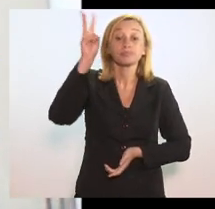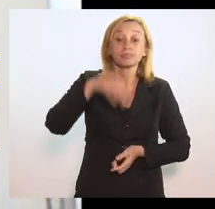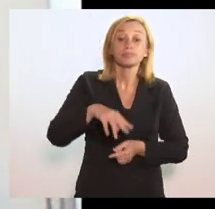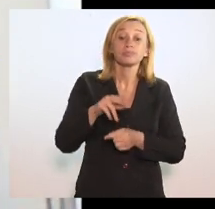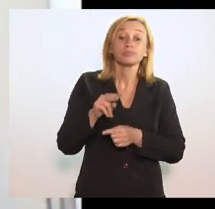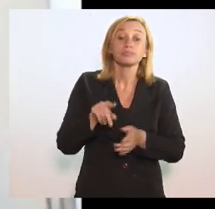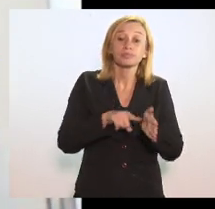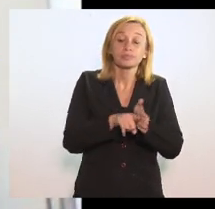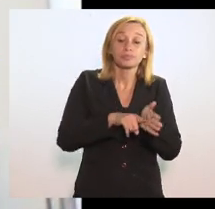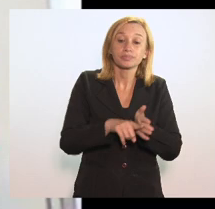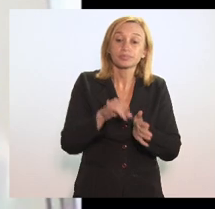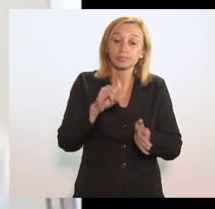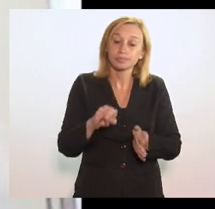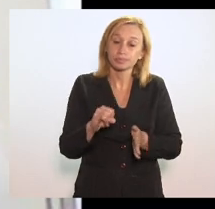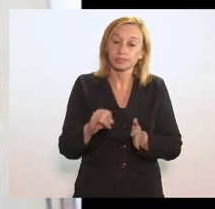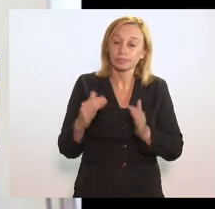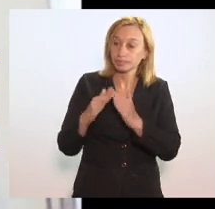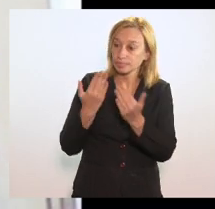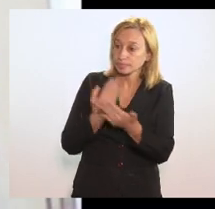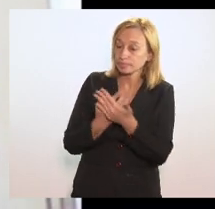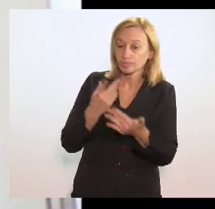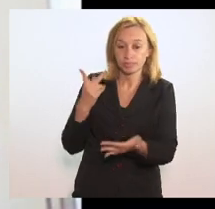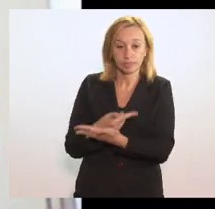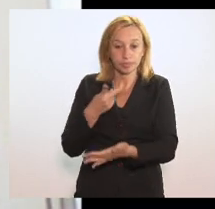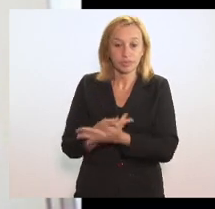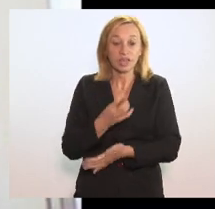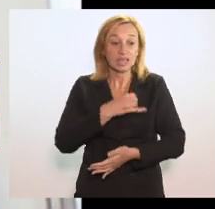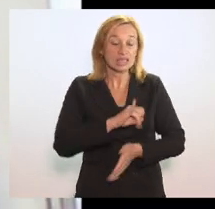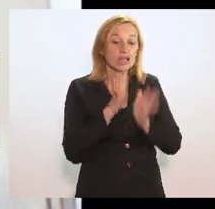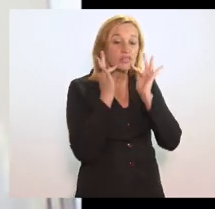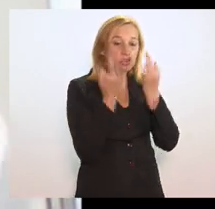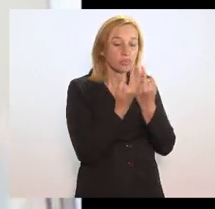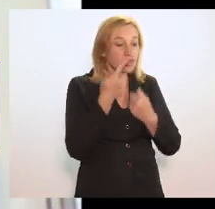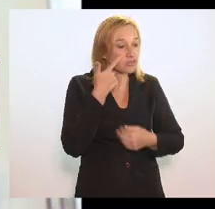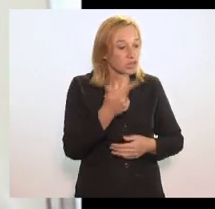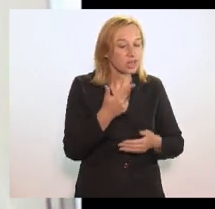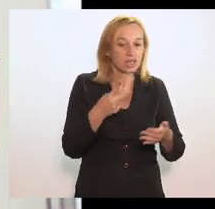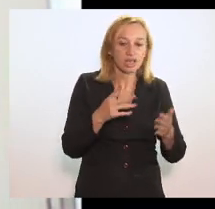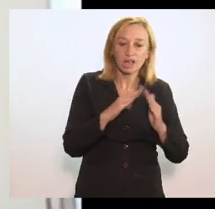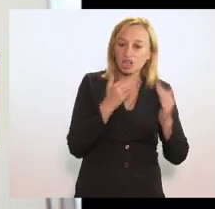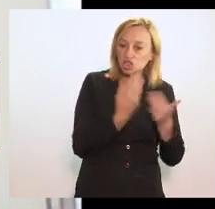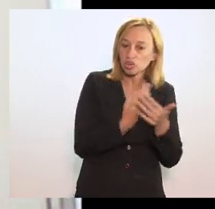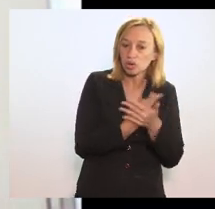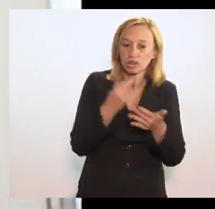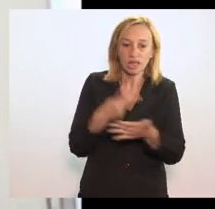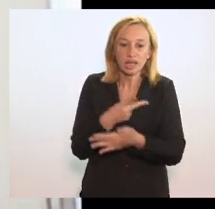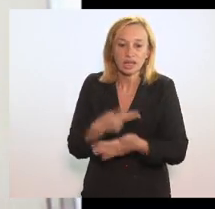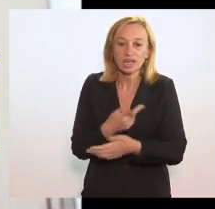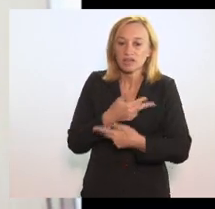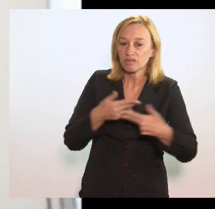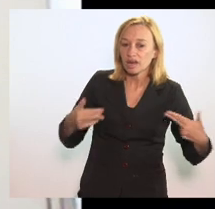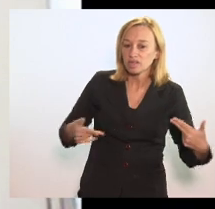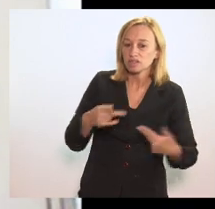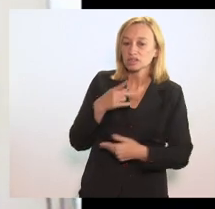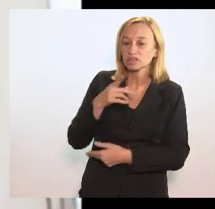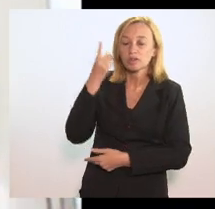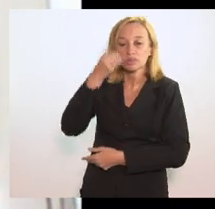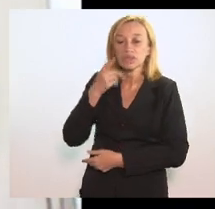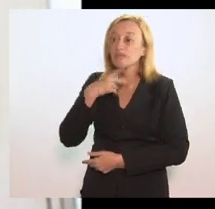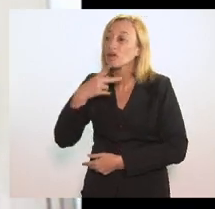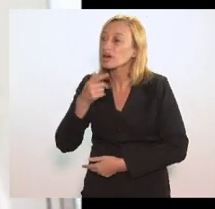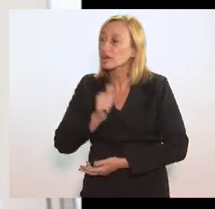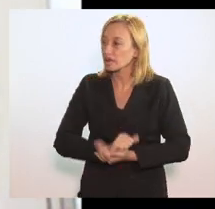ou não está respeitando. Se uma família ver que a escola do seu filho está desrespeitando, muitos deputados aqui colocaram que estão levando, se ele chegar